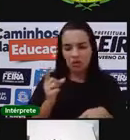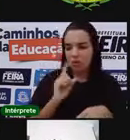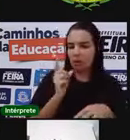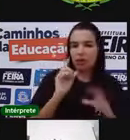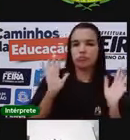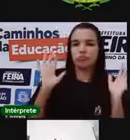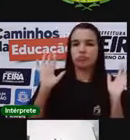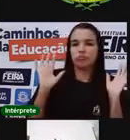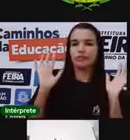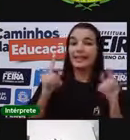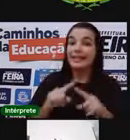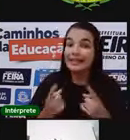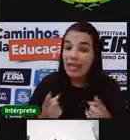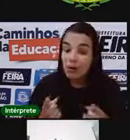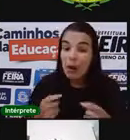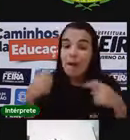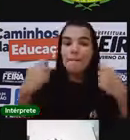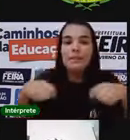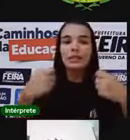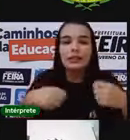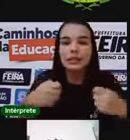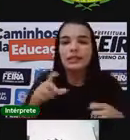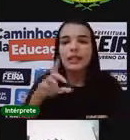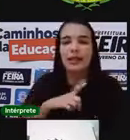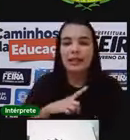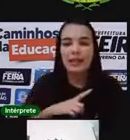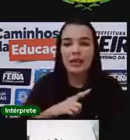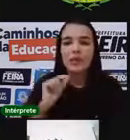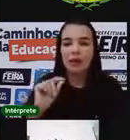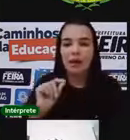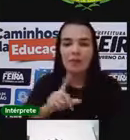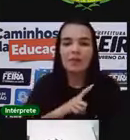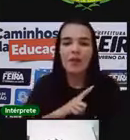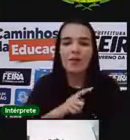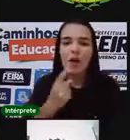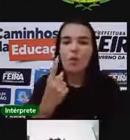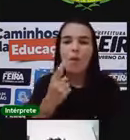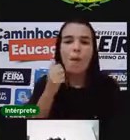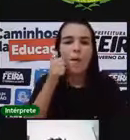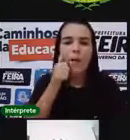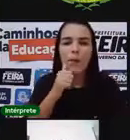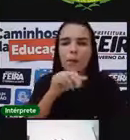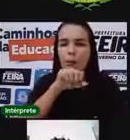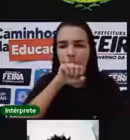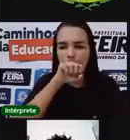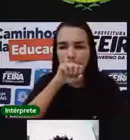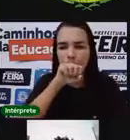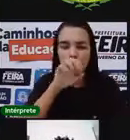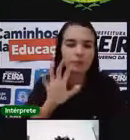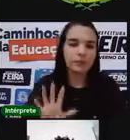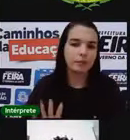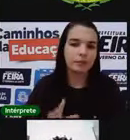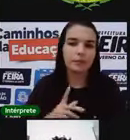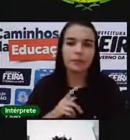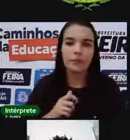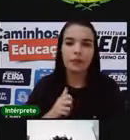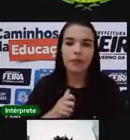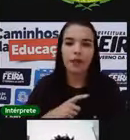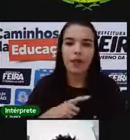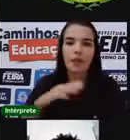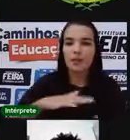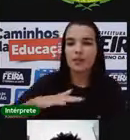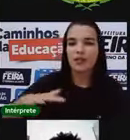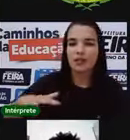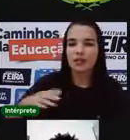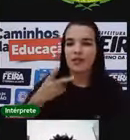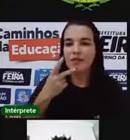escreveu, Mateus, ele escreveu no chat, eu amo a minha vida, se tu ama a tua vida, tu ama a vida do teu próximo. Eu sou porque